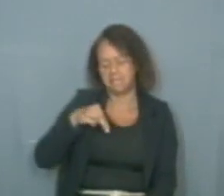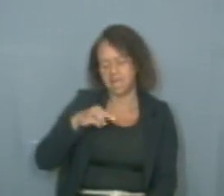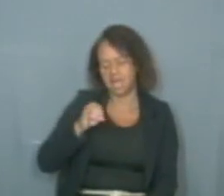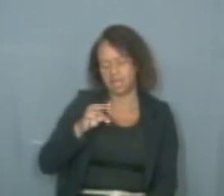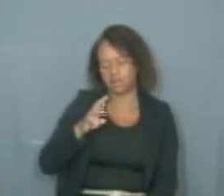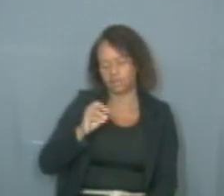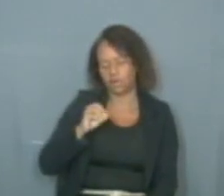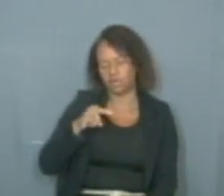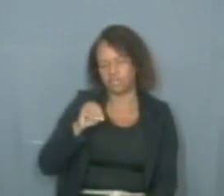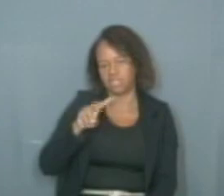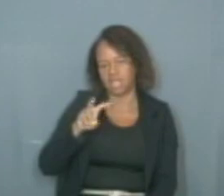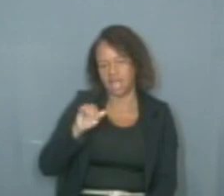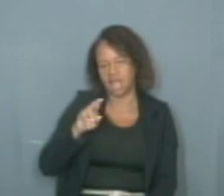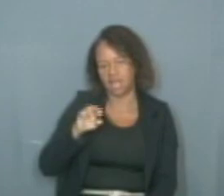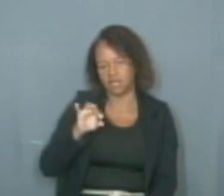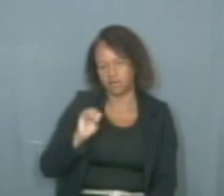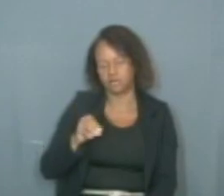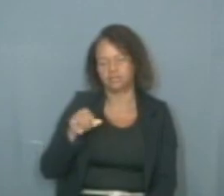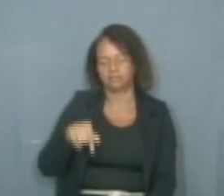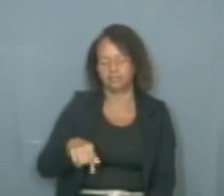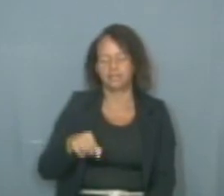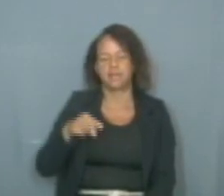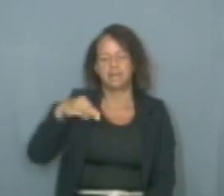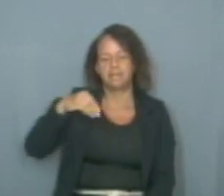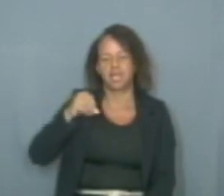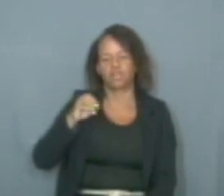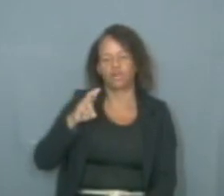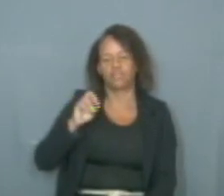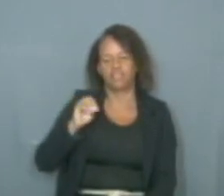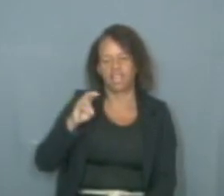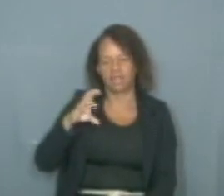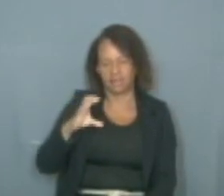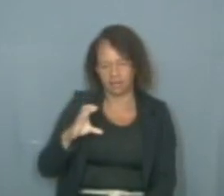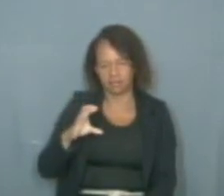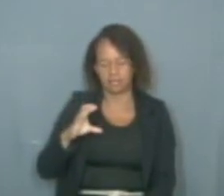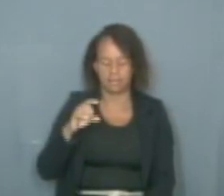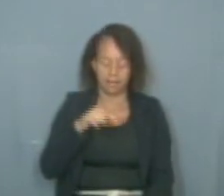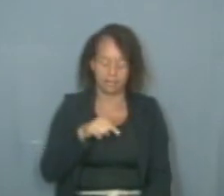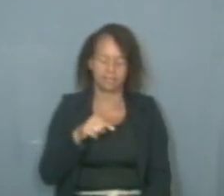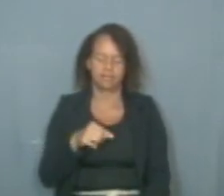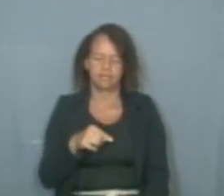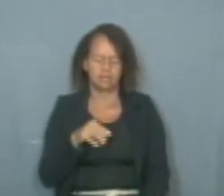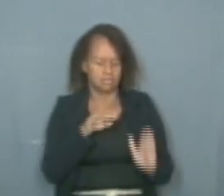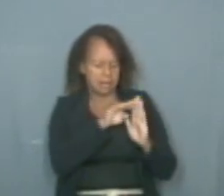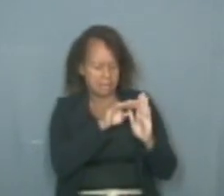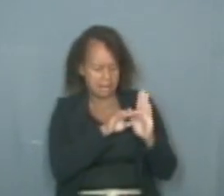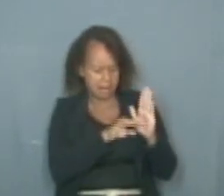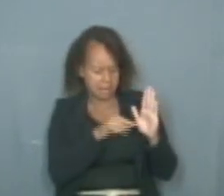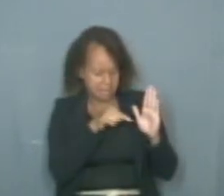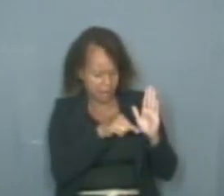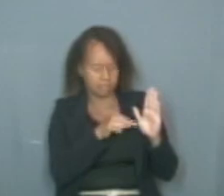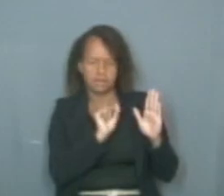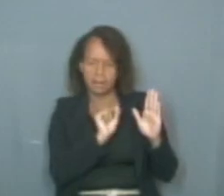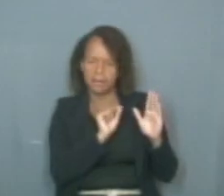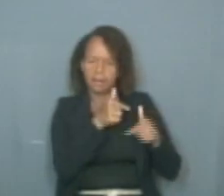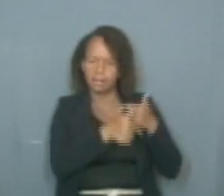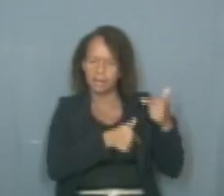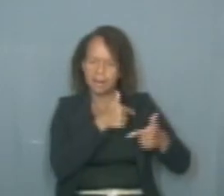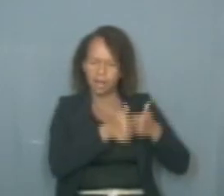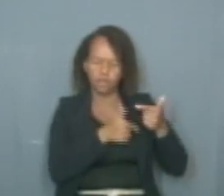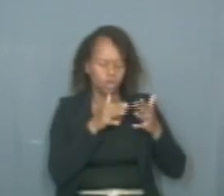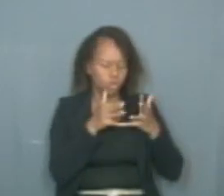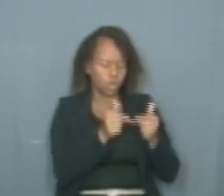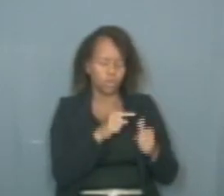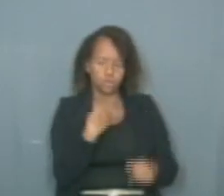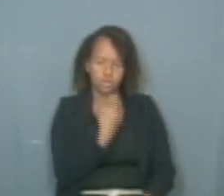o Sindimetro. Senhoras, esta é uma pauta que também atinge diretamente a classe trabalhadora.